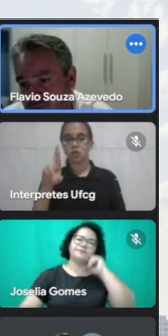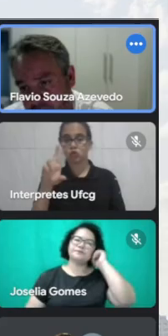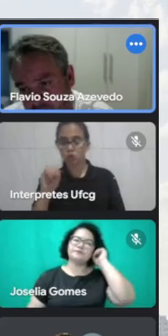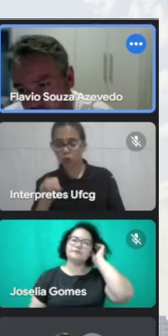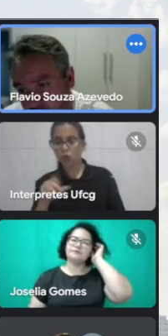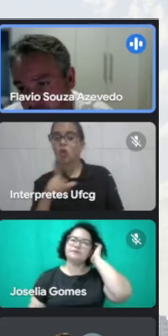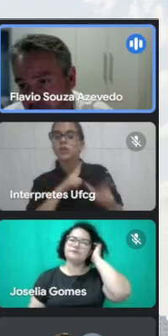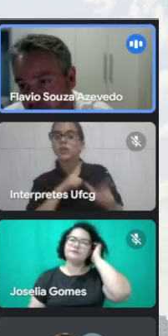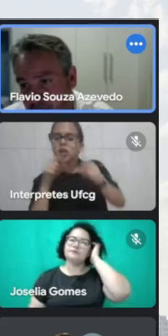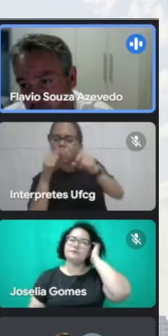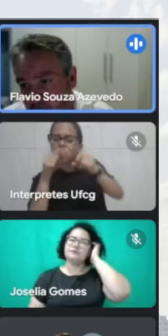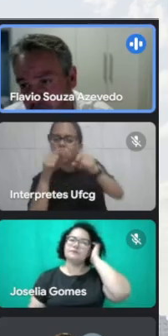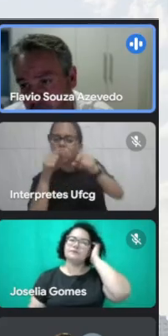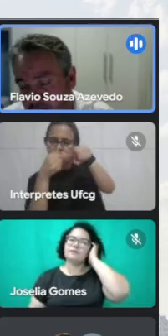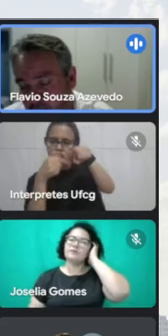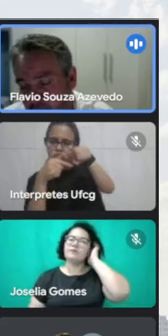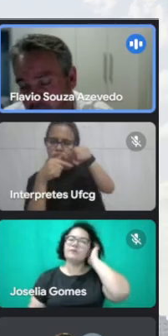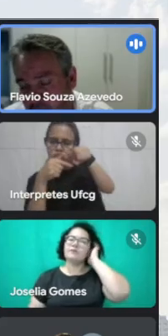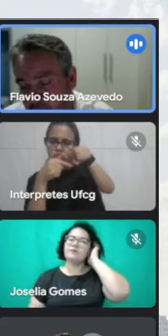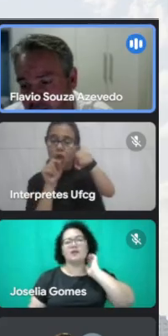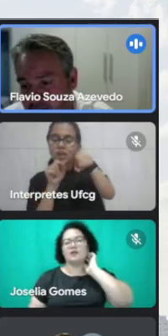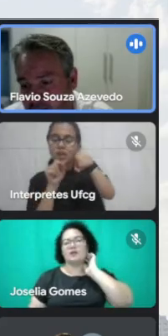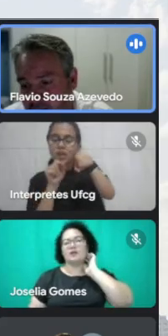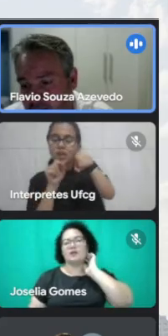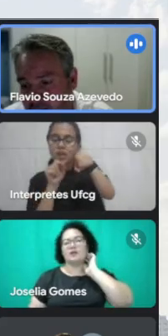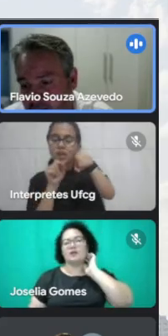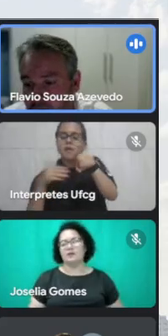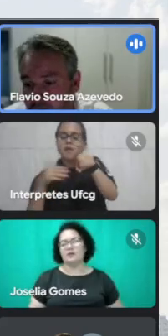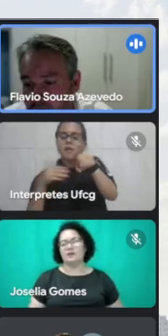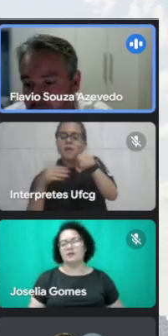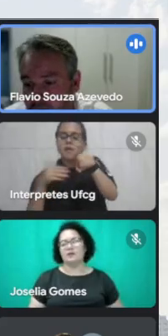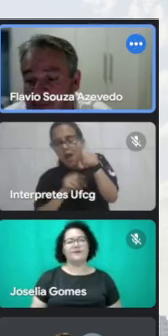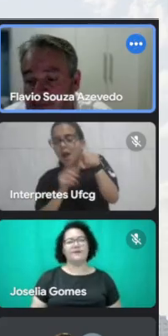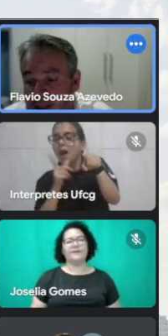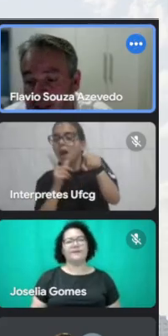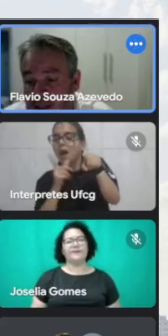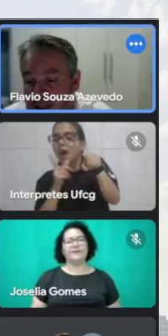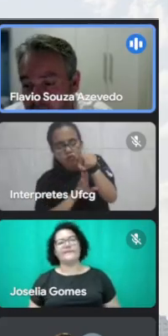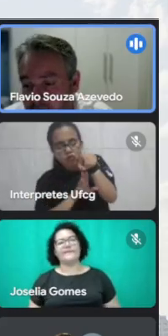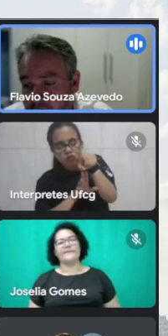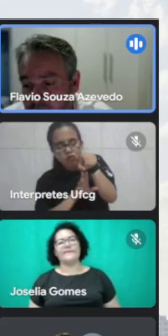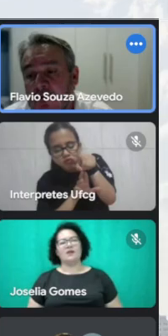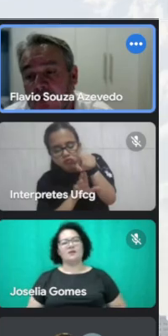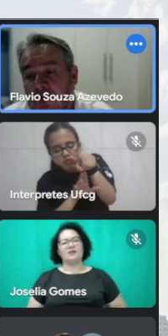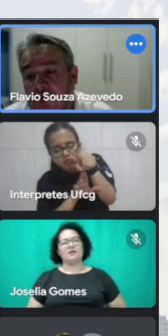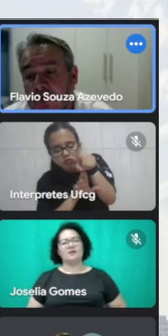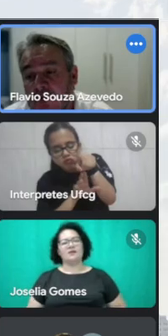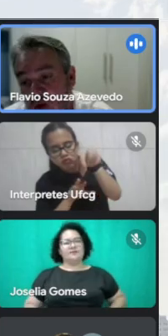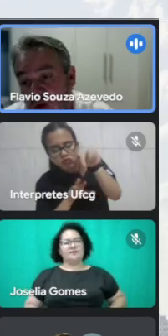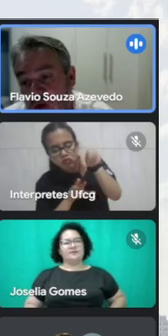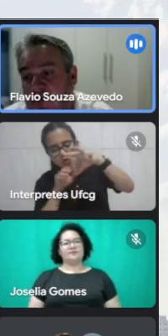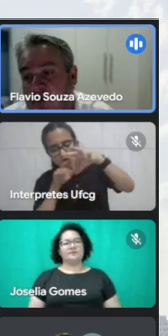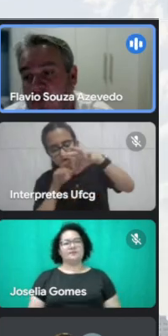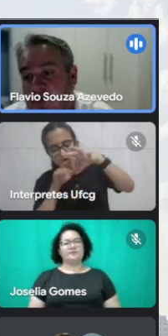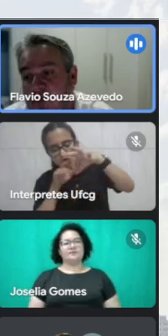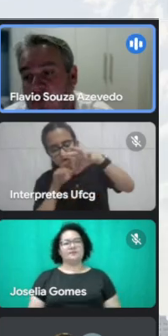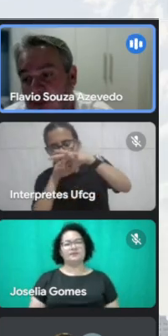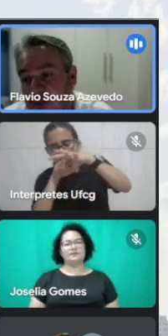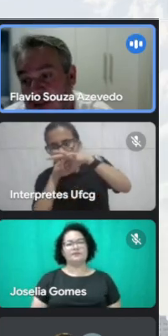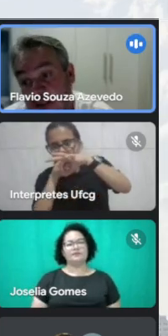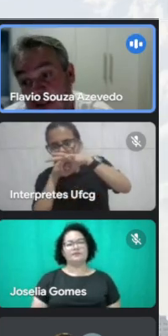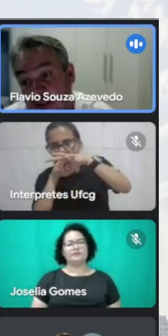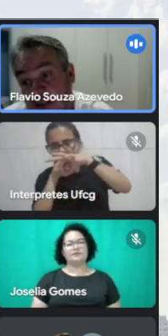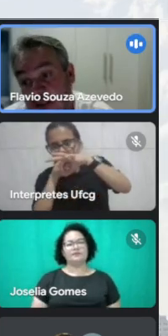ele, quando está em operação, que é essa foto aqui de baixo, ele enche e só a água que